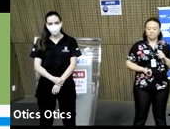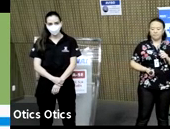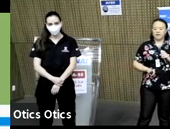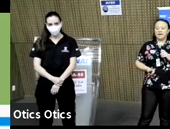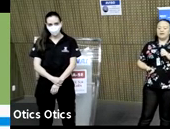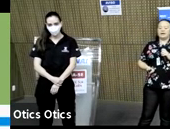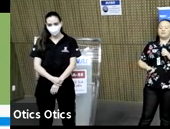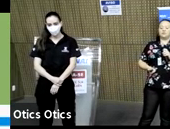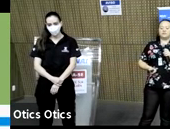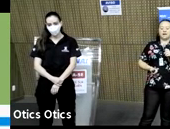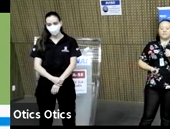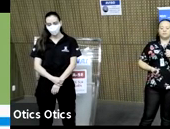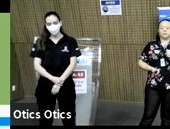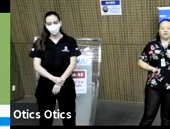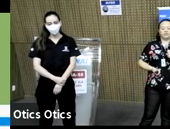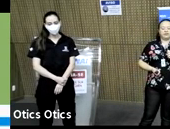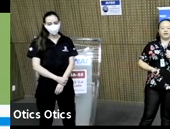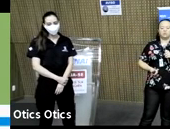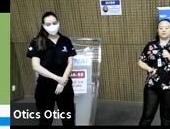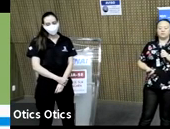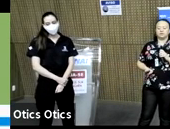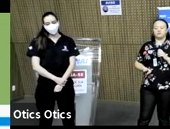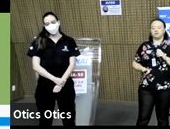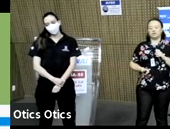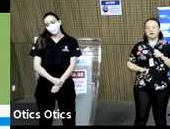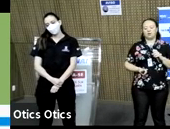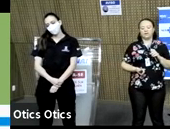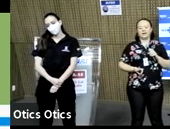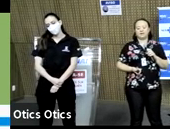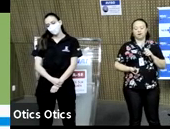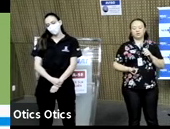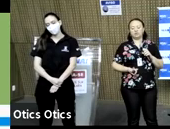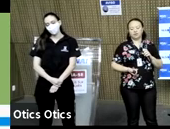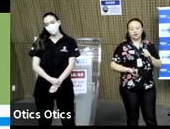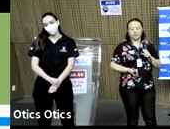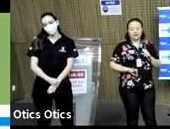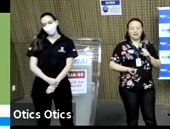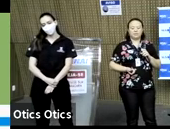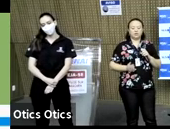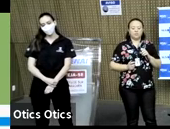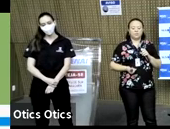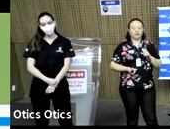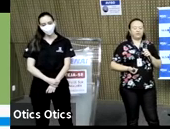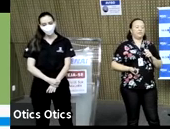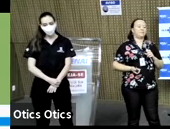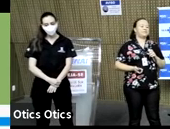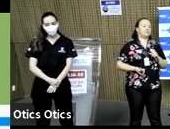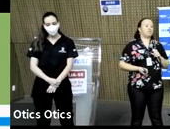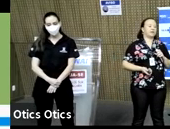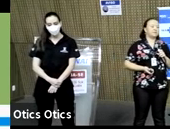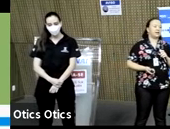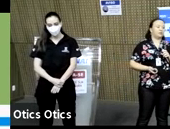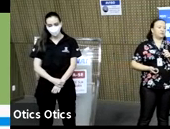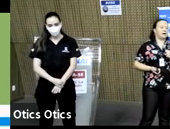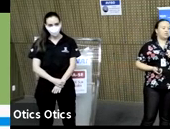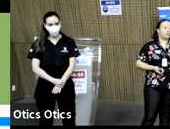lugar. E entre os exames, mamografia, ultrassom transvaginal e eletrocardiograma. Lembrando que mamografia, a paciente